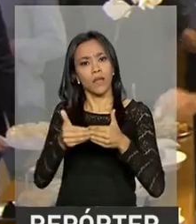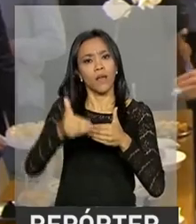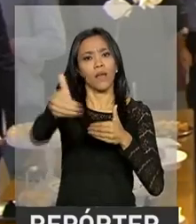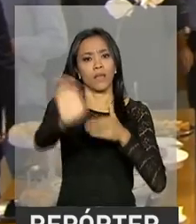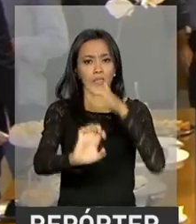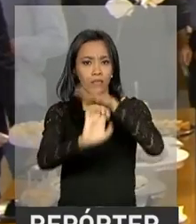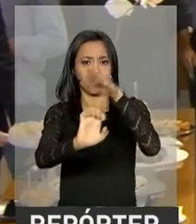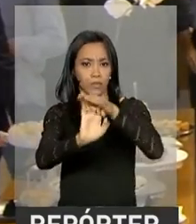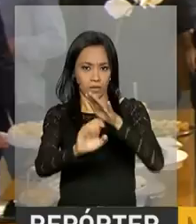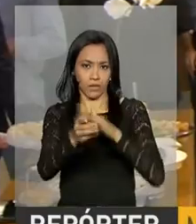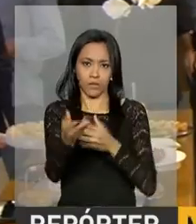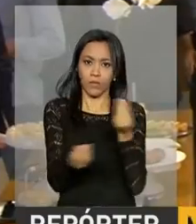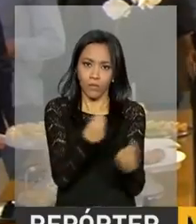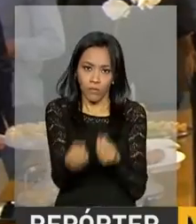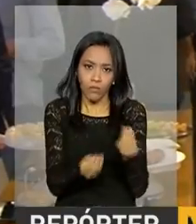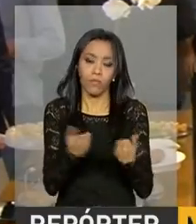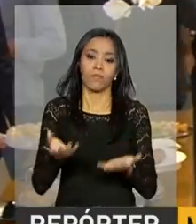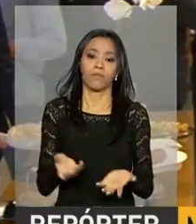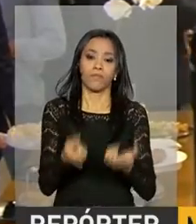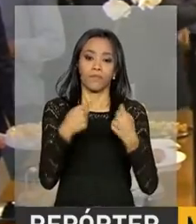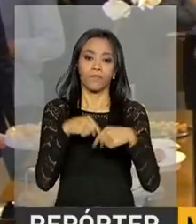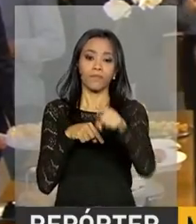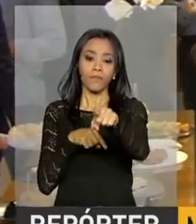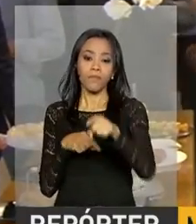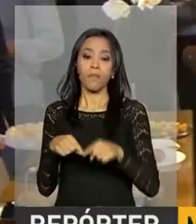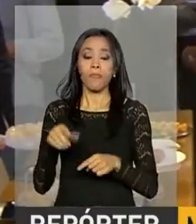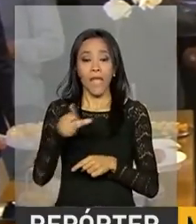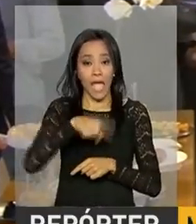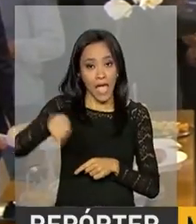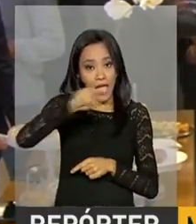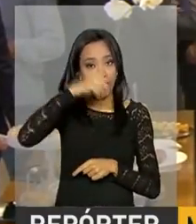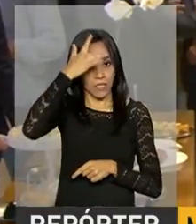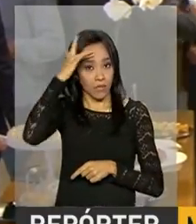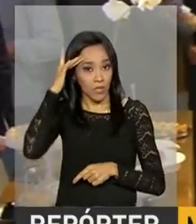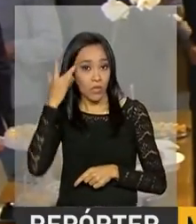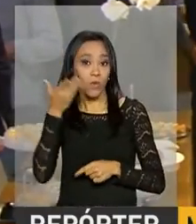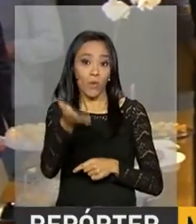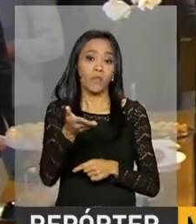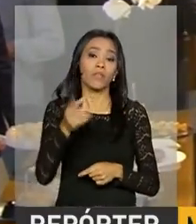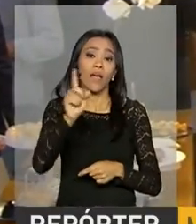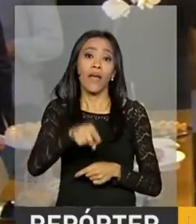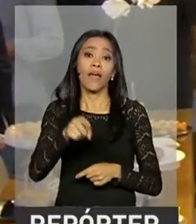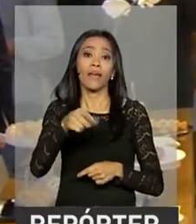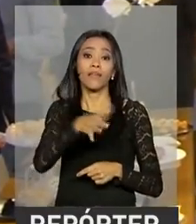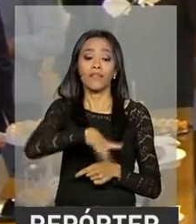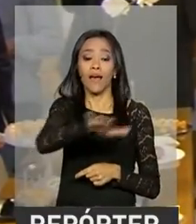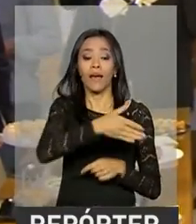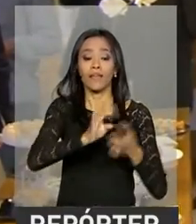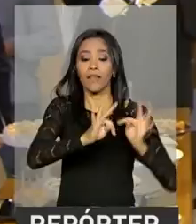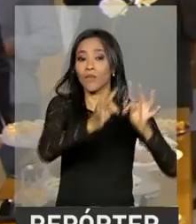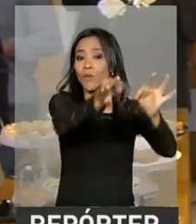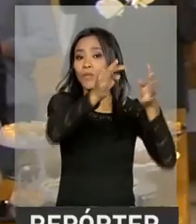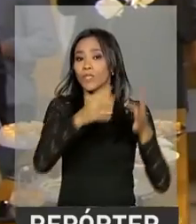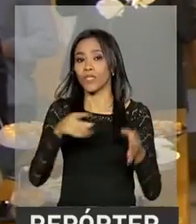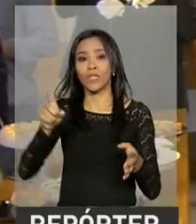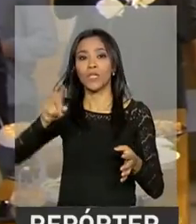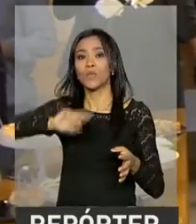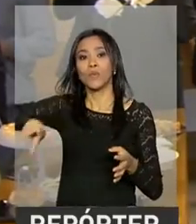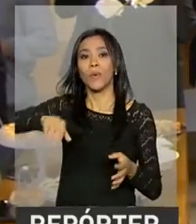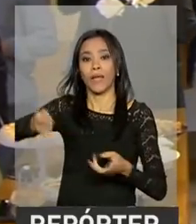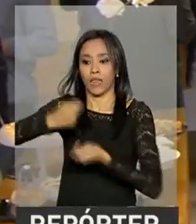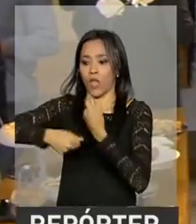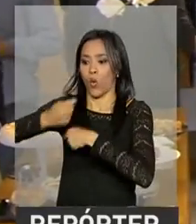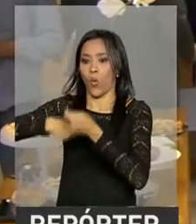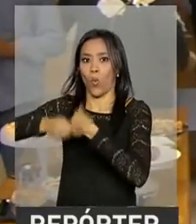porque é importante ter muitos muitos desses empreendedores de status e são da área de tecnologia não são da área de negócios